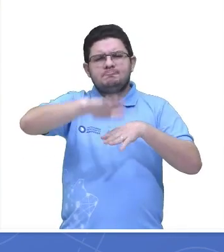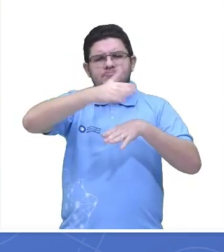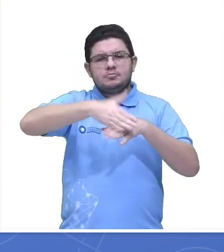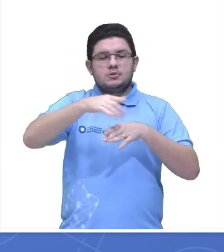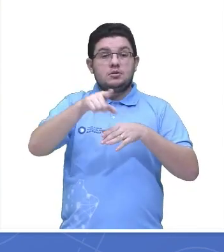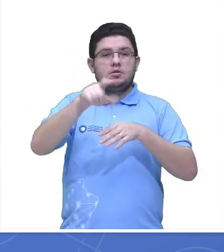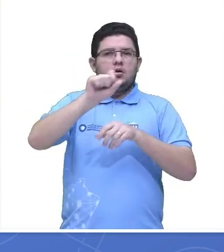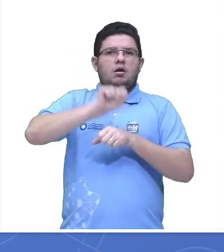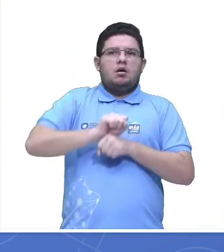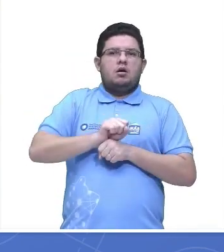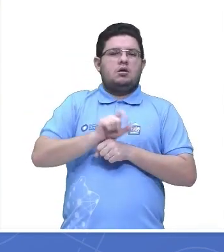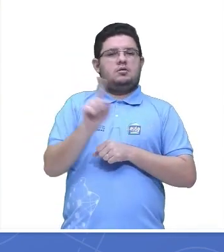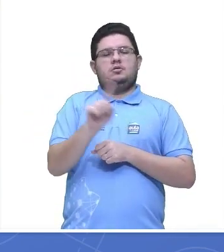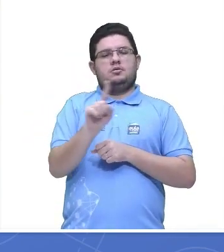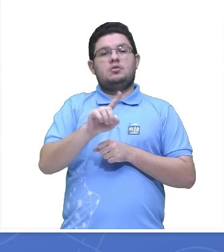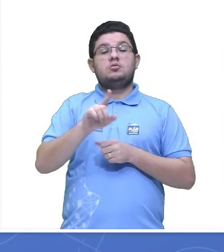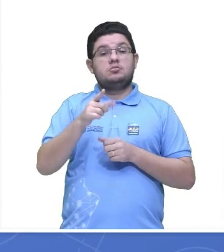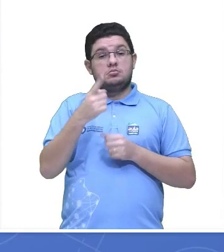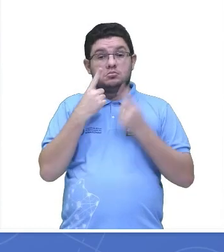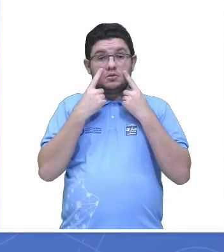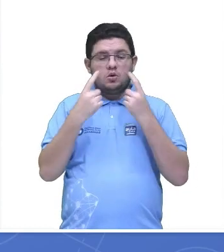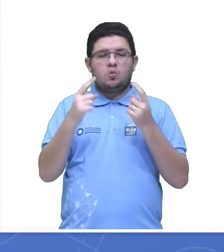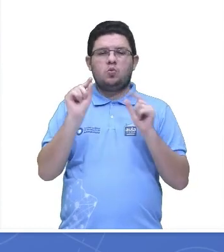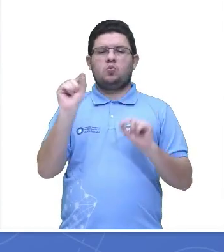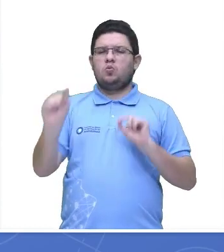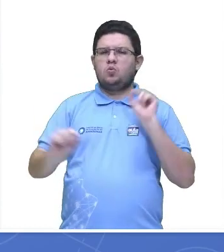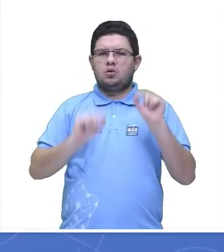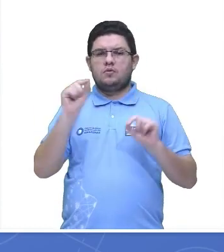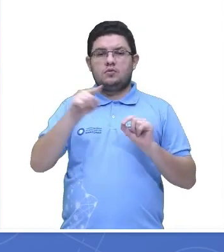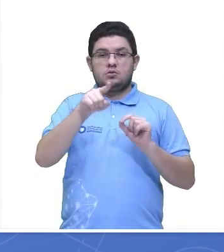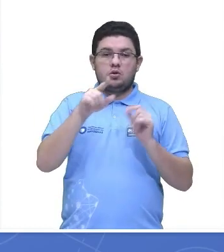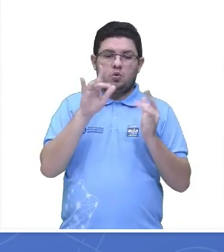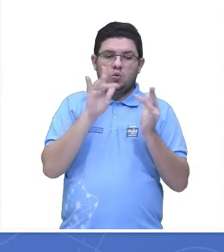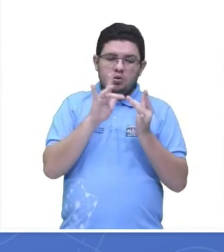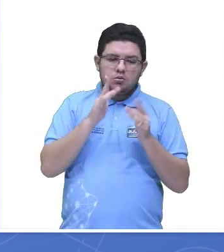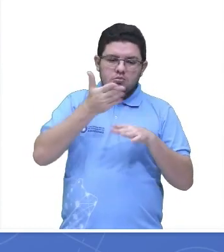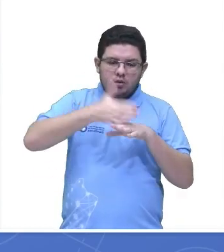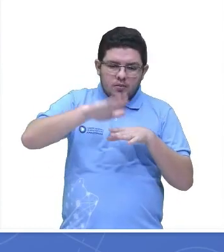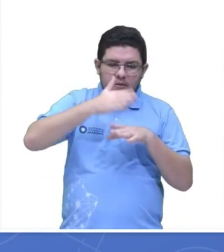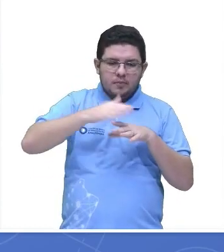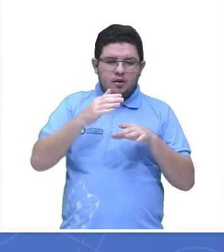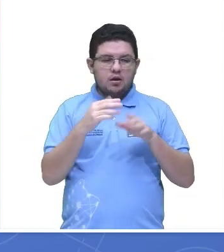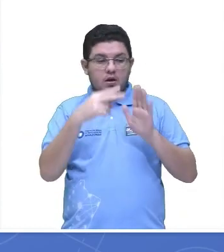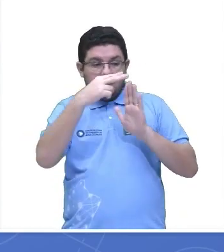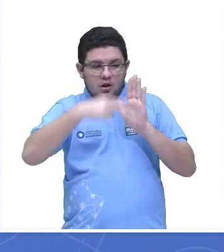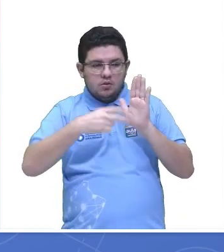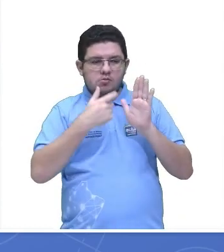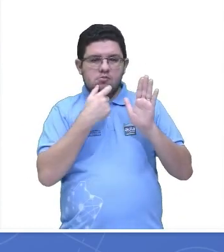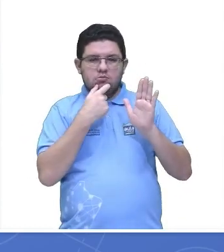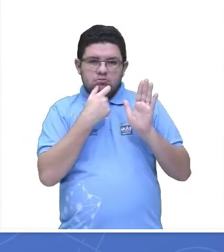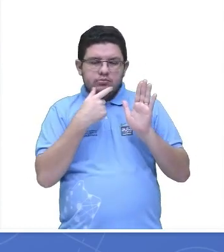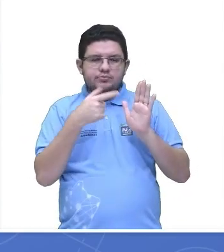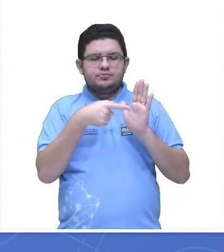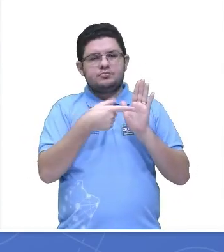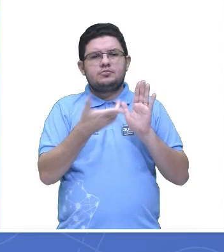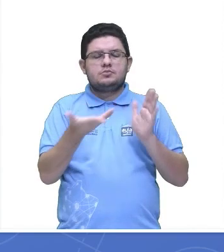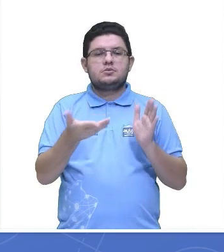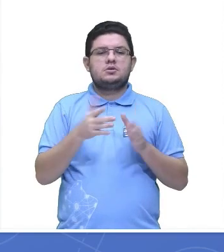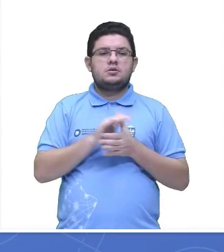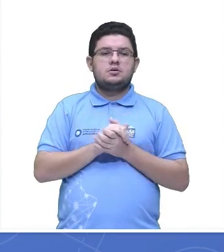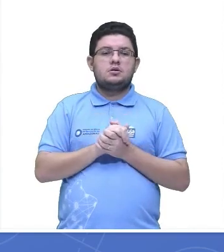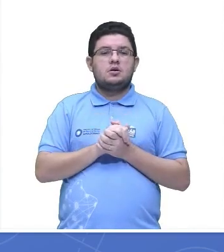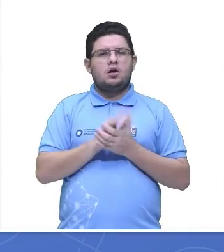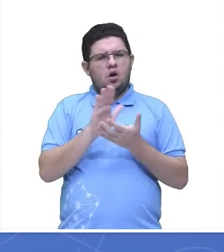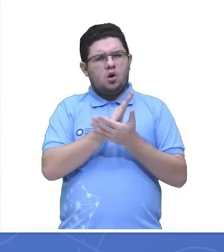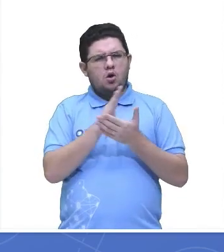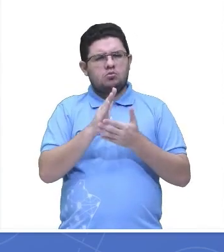da aula. É interessante que vocês se mantenham em contato, continuem lendo o inglês. Os primeiros passos são um pouco mais